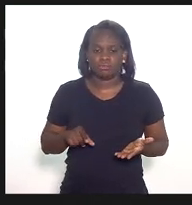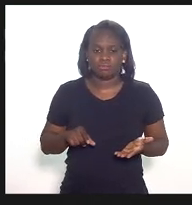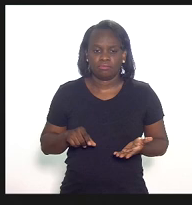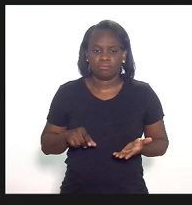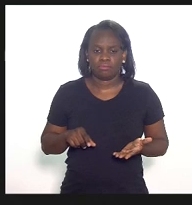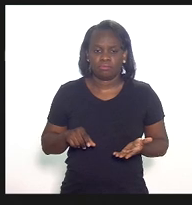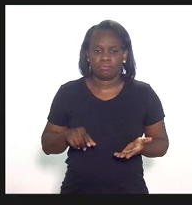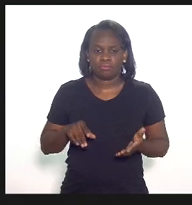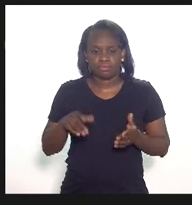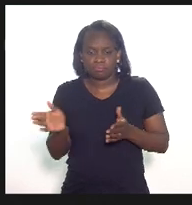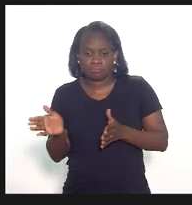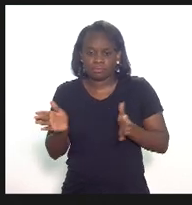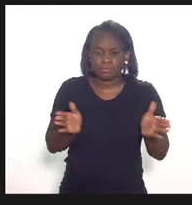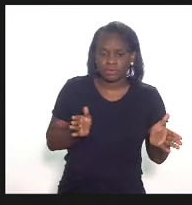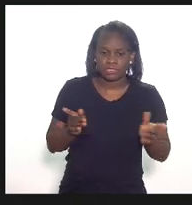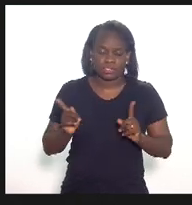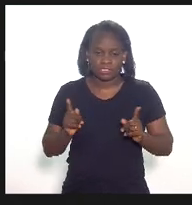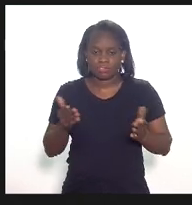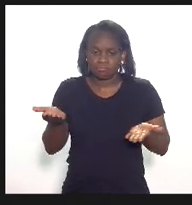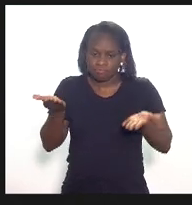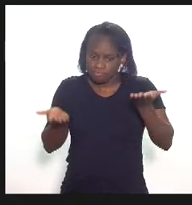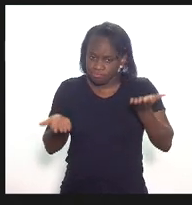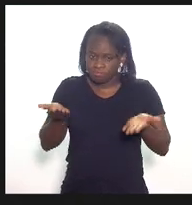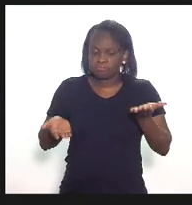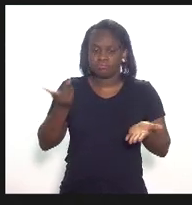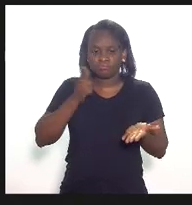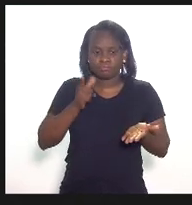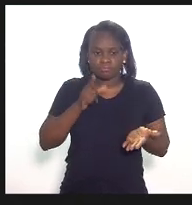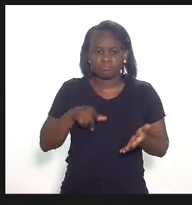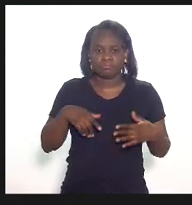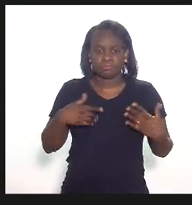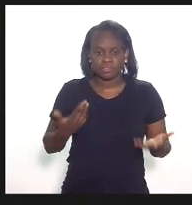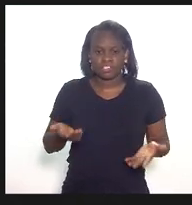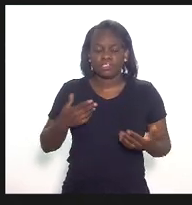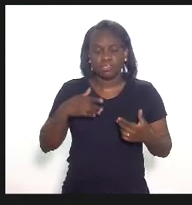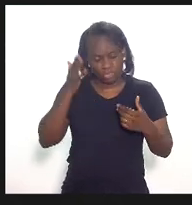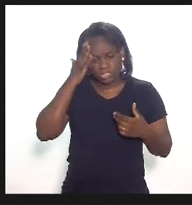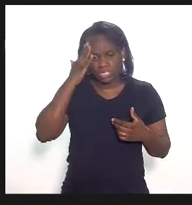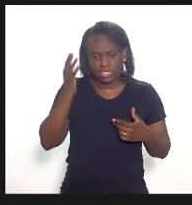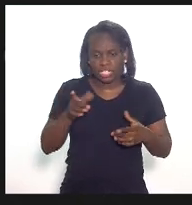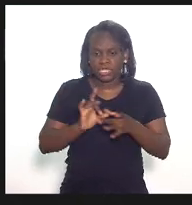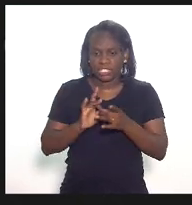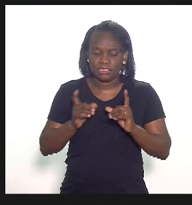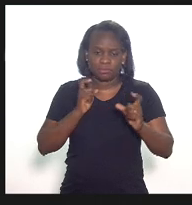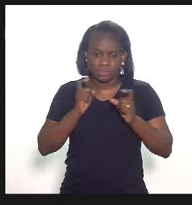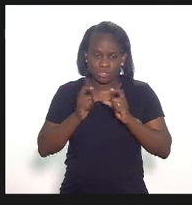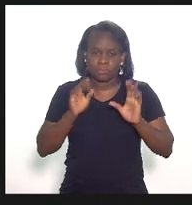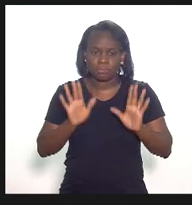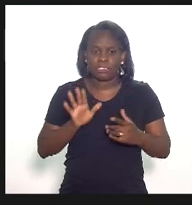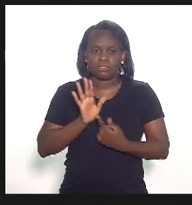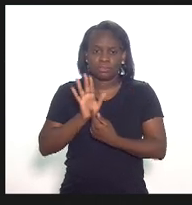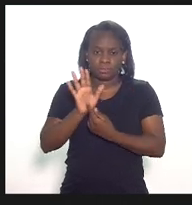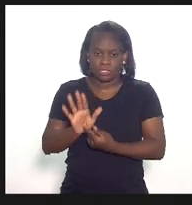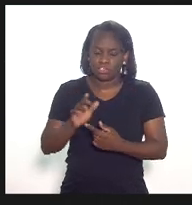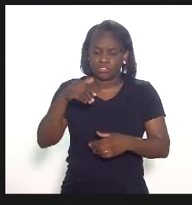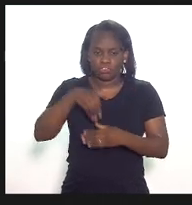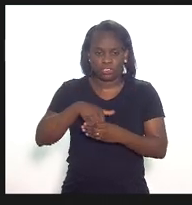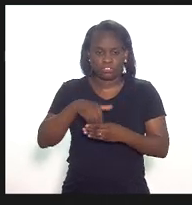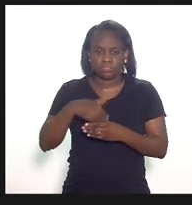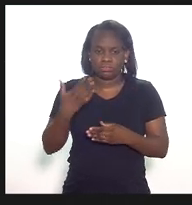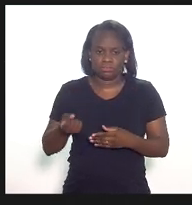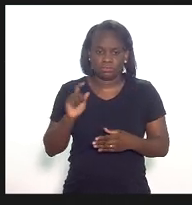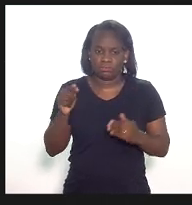nem tanto para um lado, nem tanto para o outro. Então, obviamente, estou 100% aberto à discussão, mas apresento um voto contrário